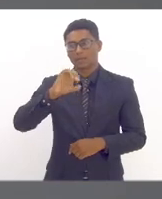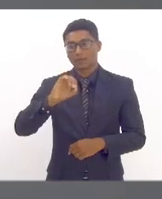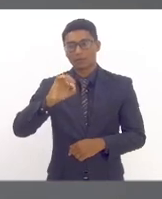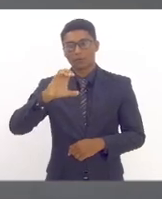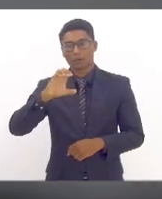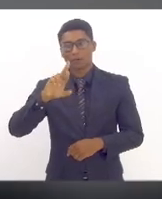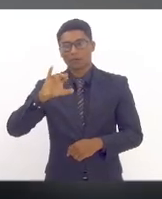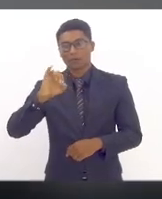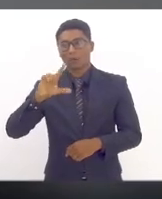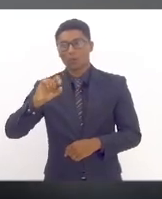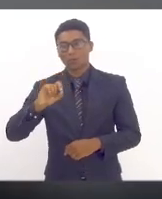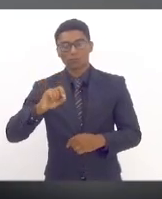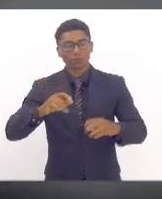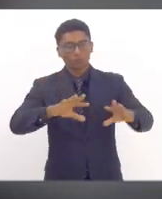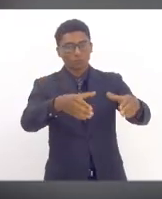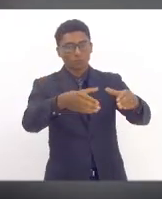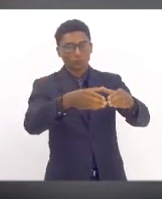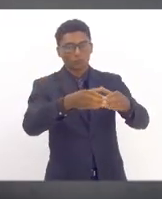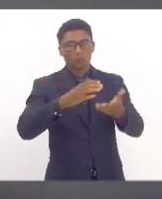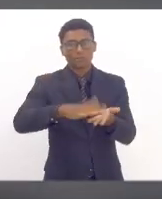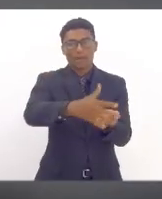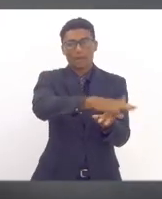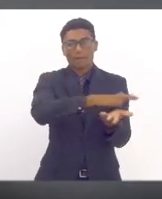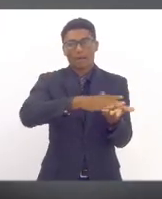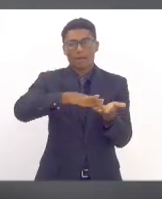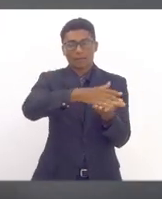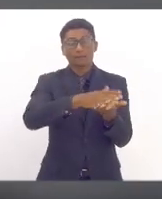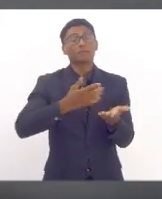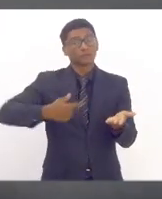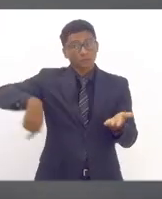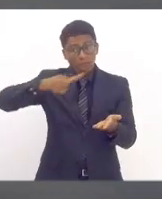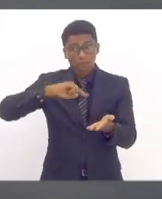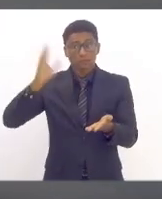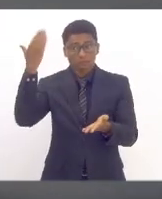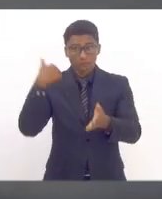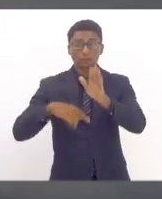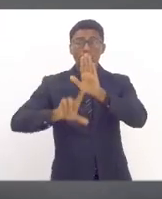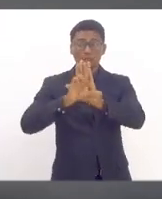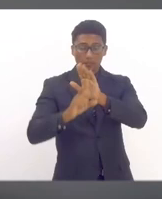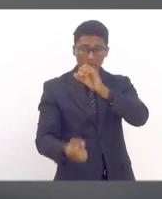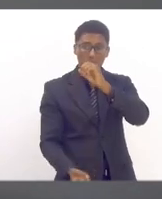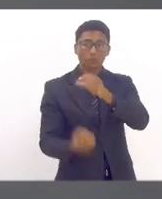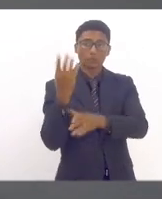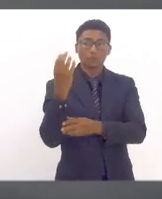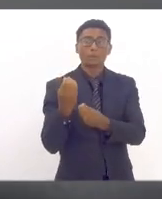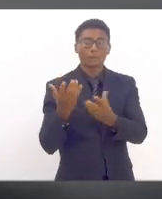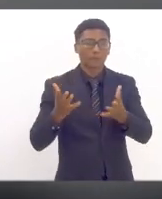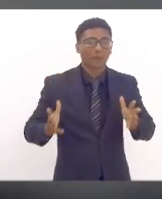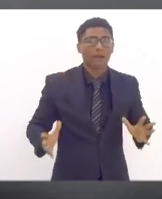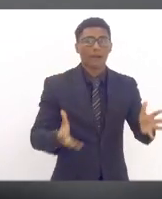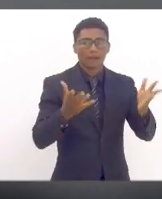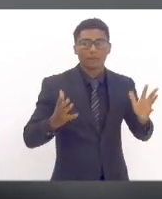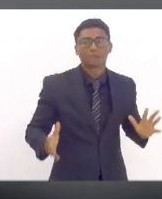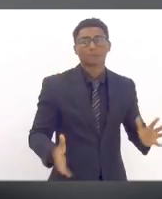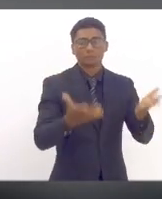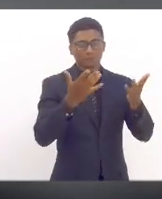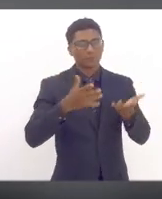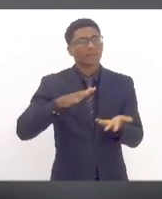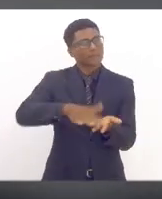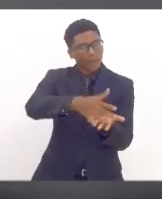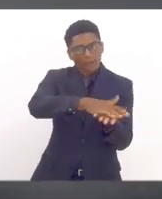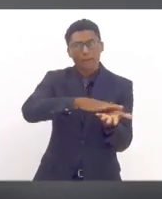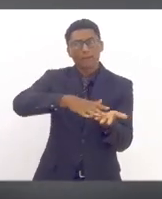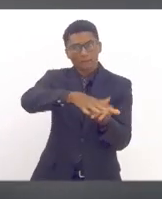Realengo Zona Oeste a gente fez até uma lei né para estimular o samba né